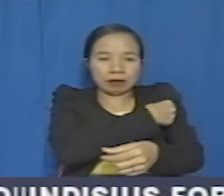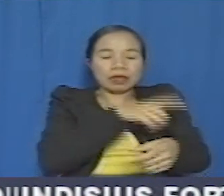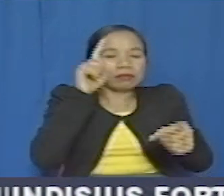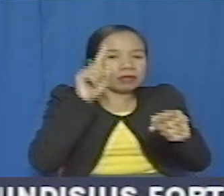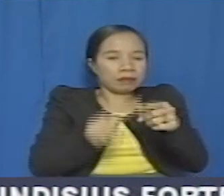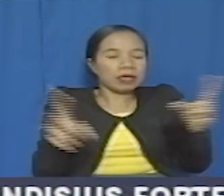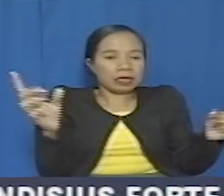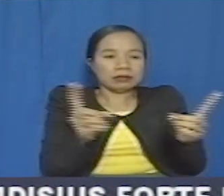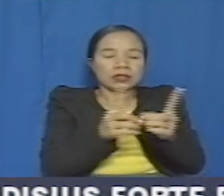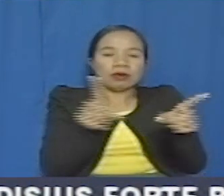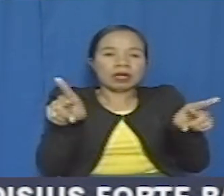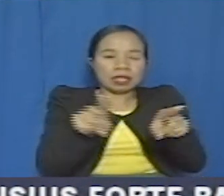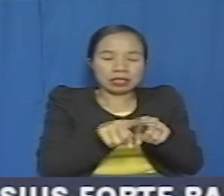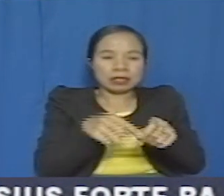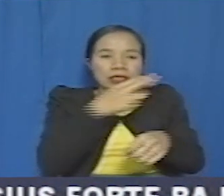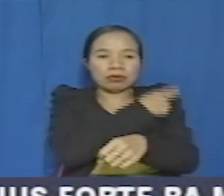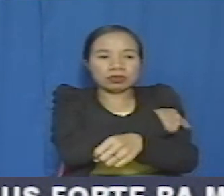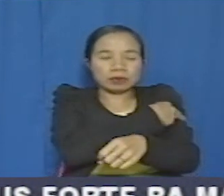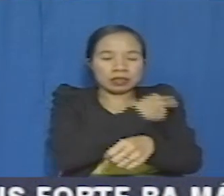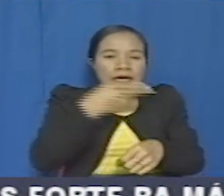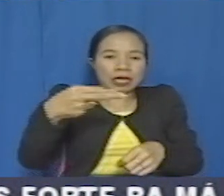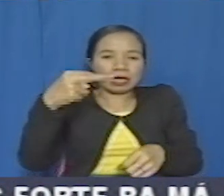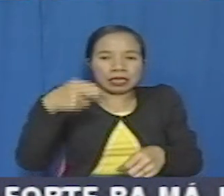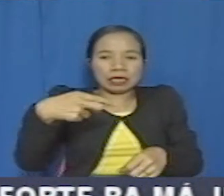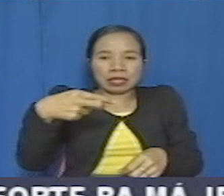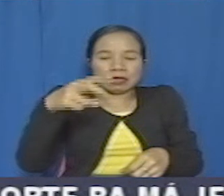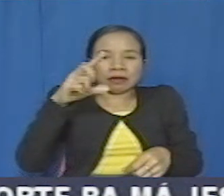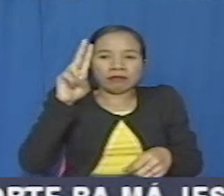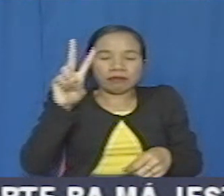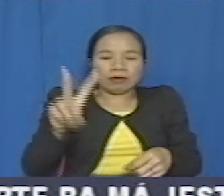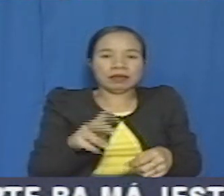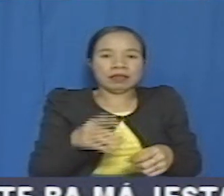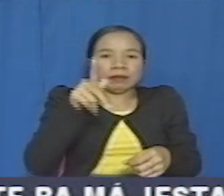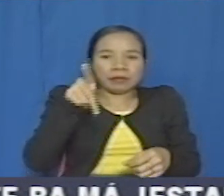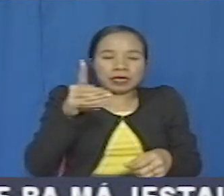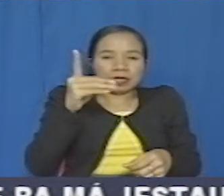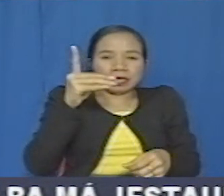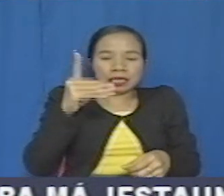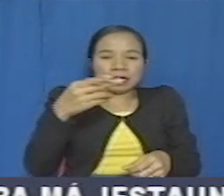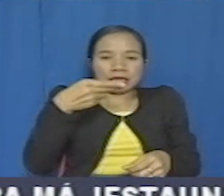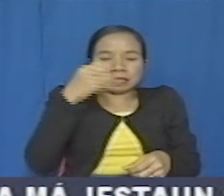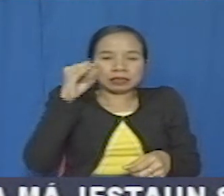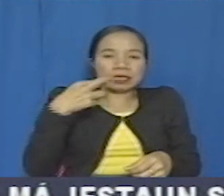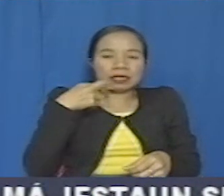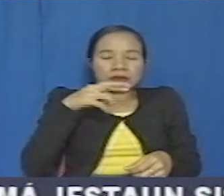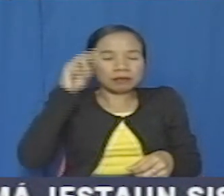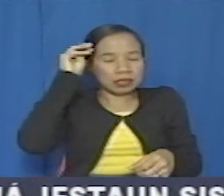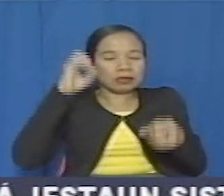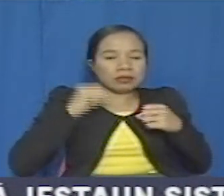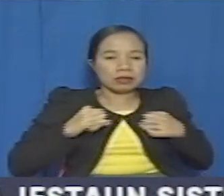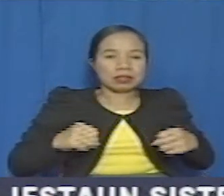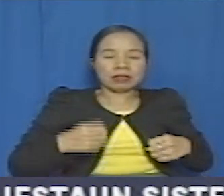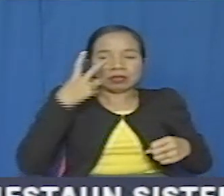acontece anesan e o Hospital Guido Valadares, né? PDHJ recomenda para o Ministério da Saúde a tua análise a